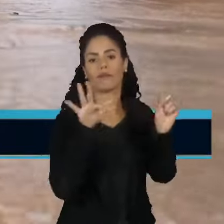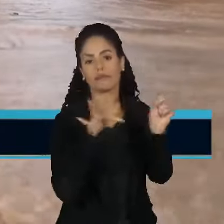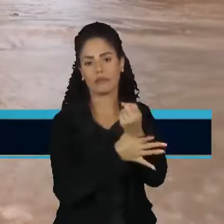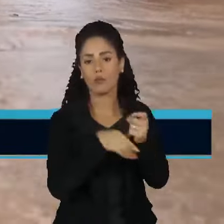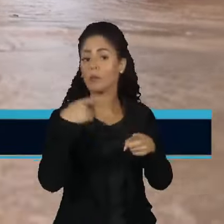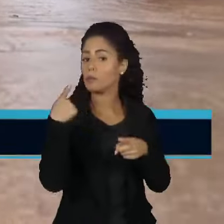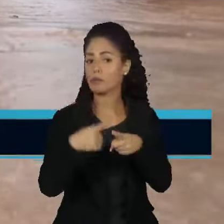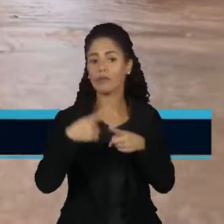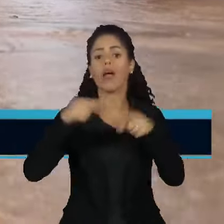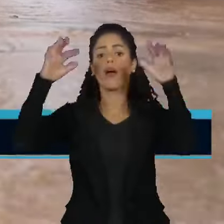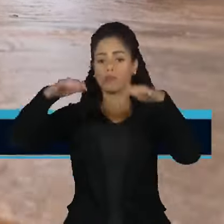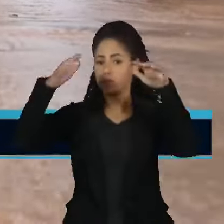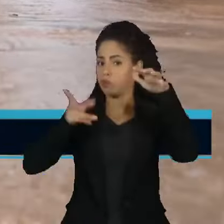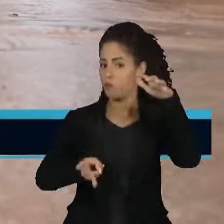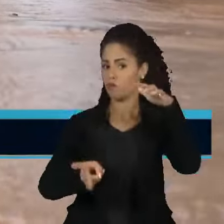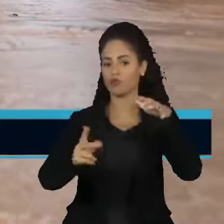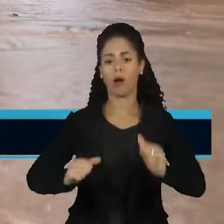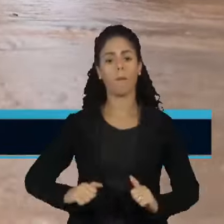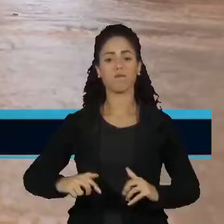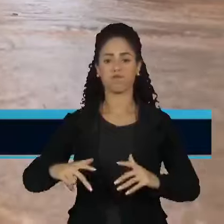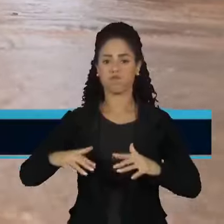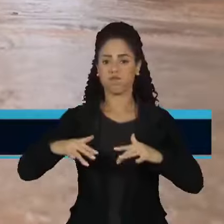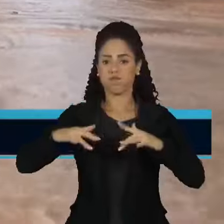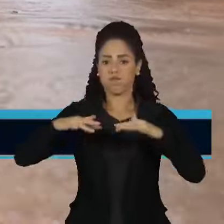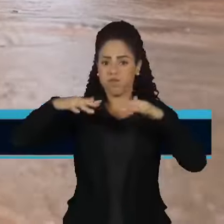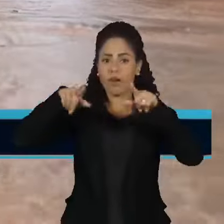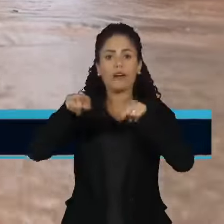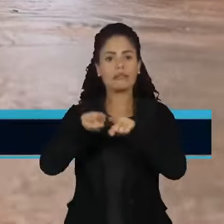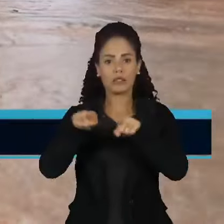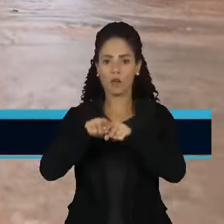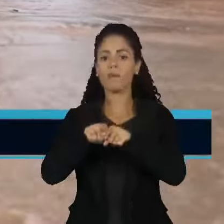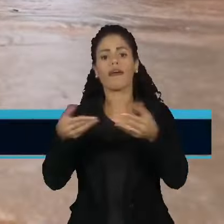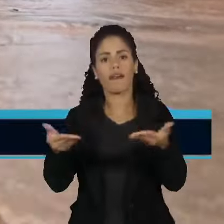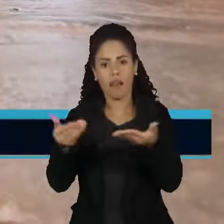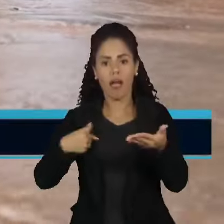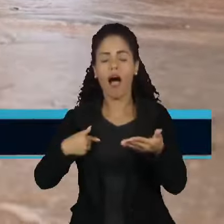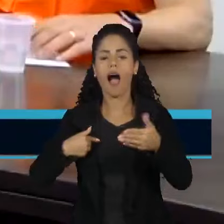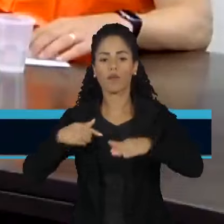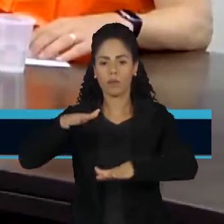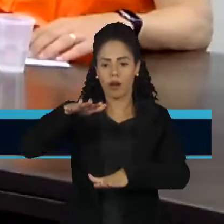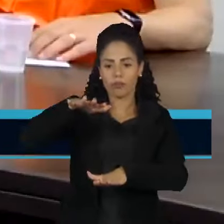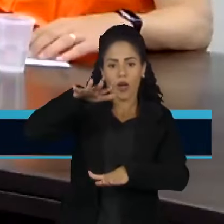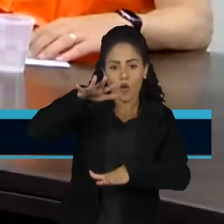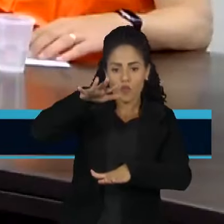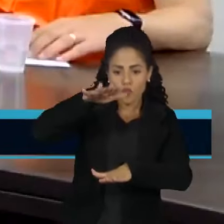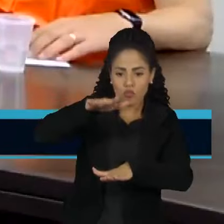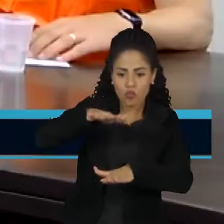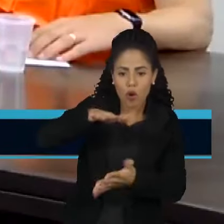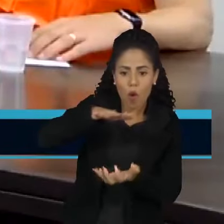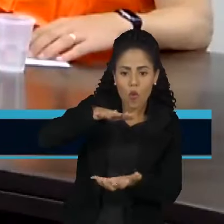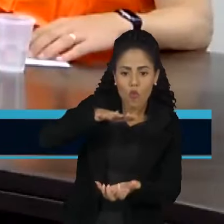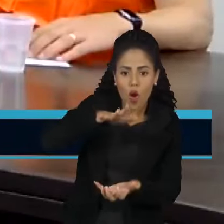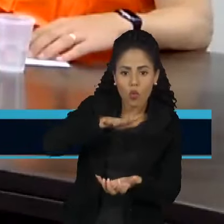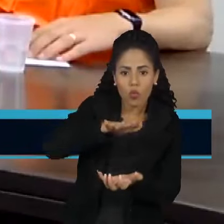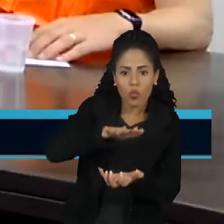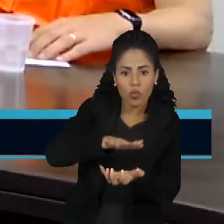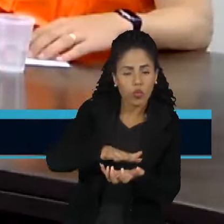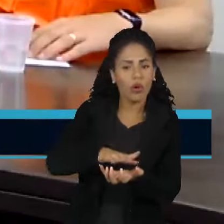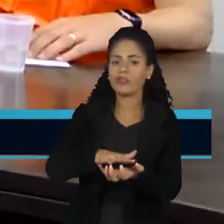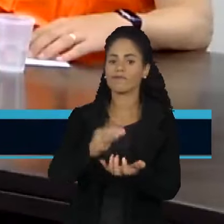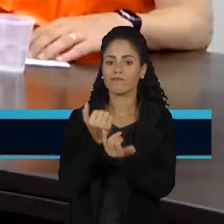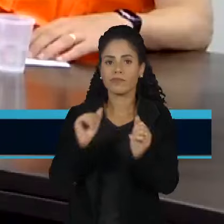iminência de novas enchentes depois do desligamento do sistema de bombeamento de água. Outras bombas podem ser desligadas? Outra situação